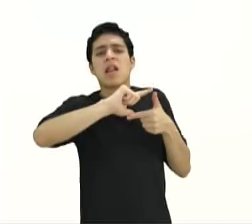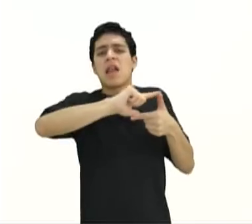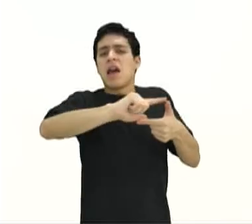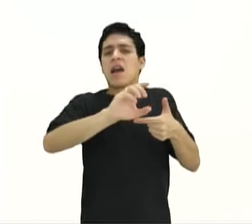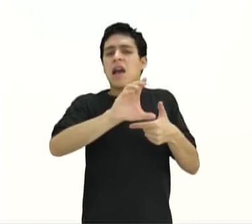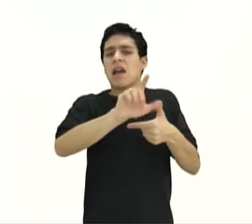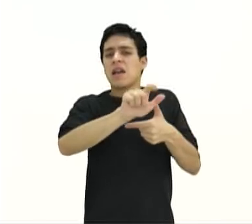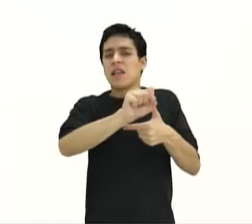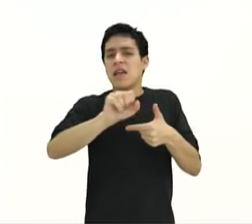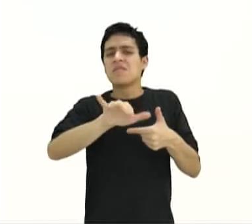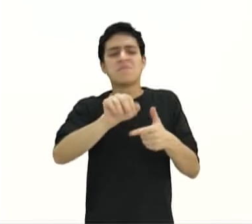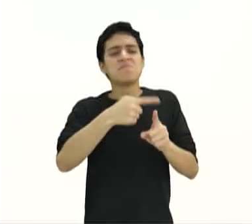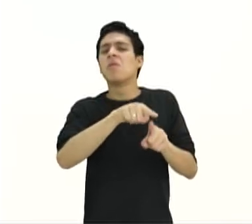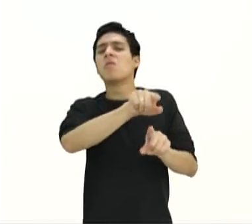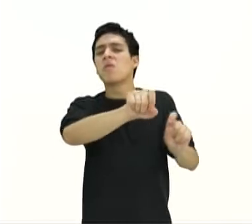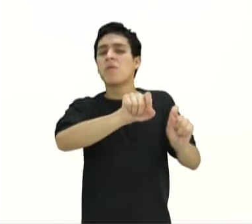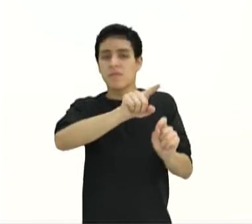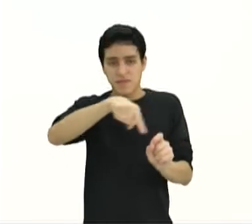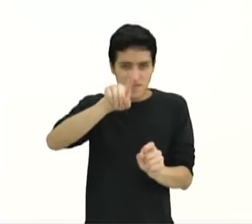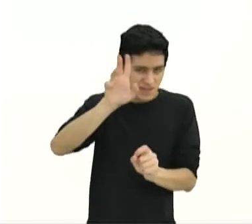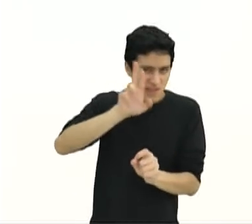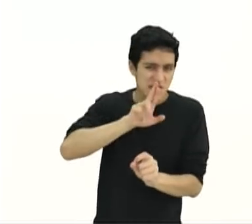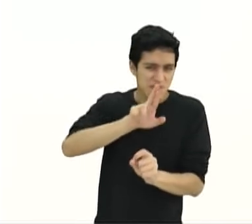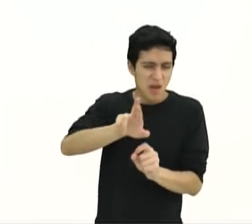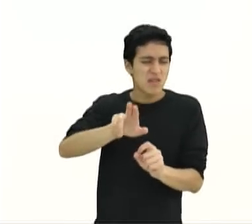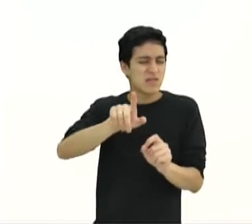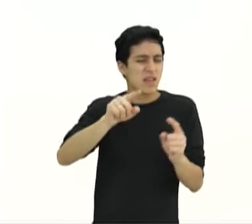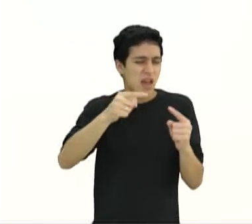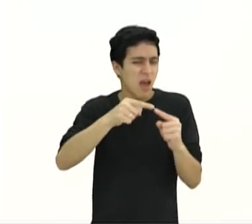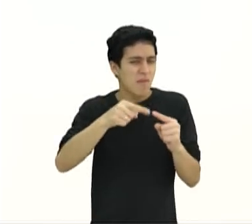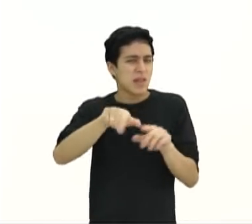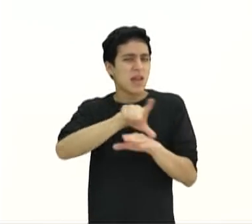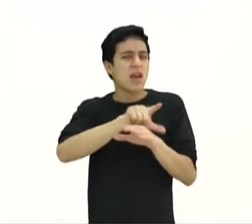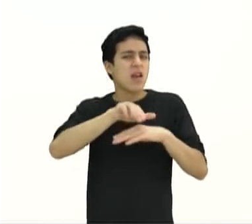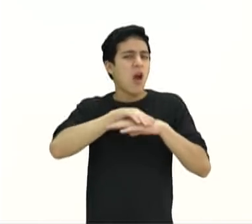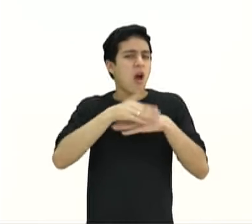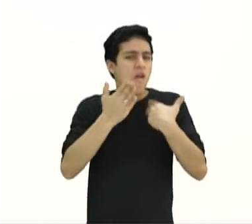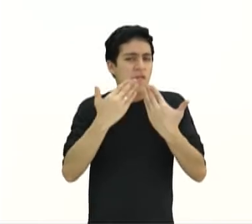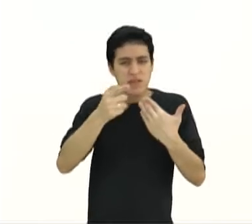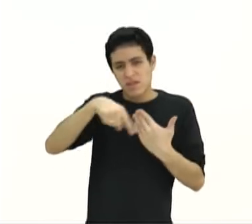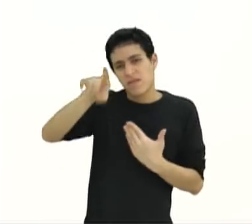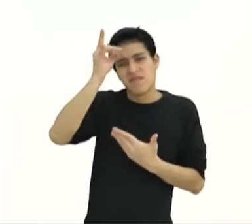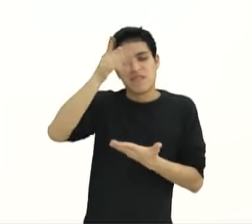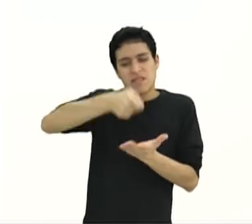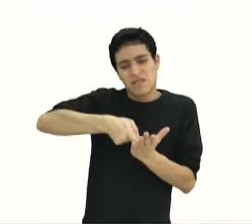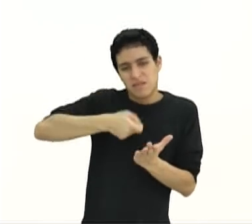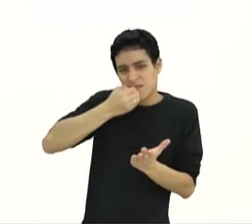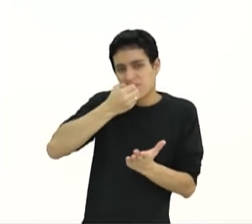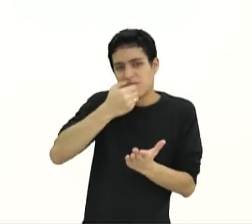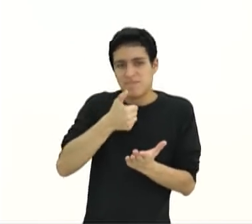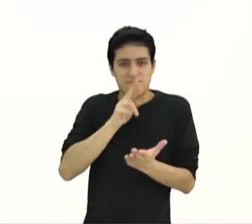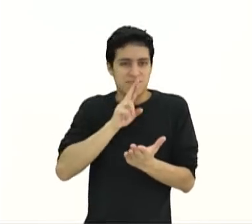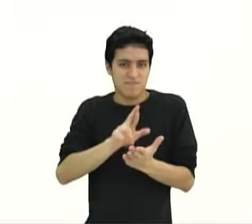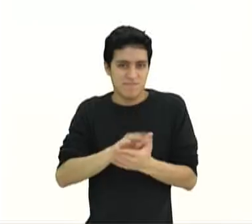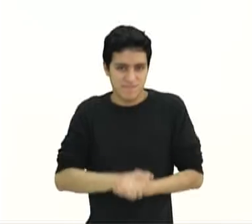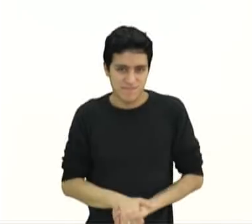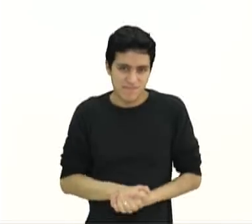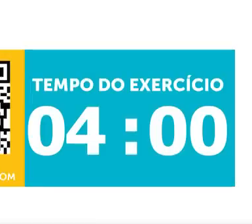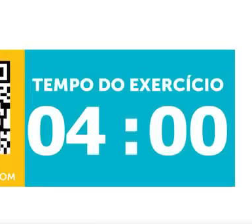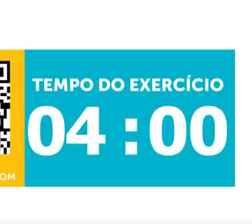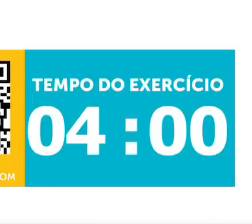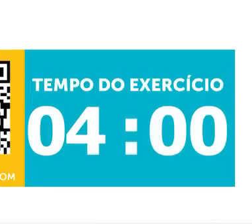clássico? Essa ideia de resposta já apareceu na nossa conversa, então está fácil de você responder. Pode começar.